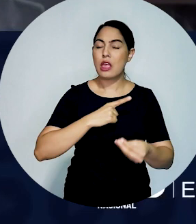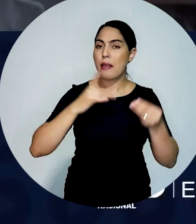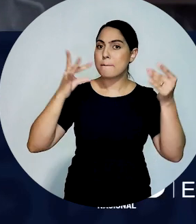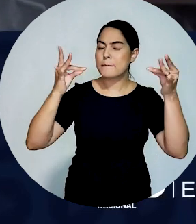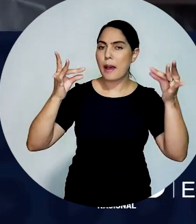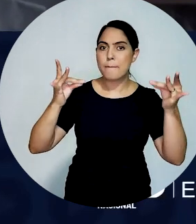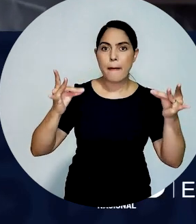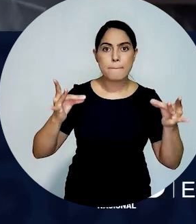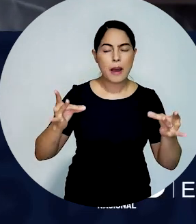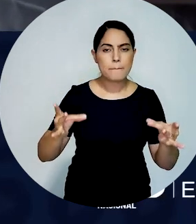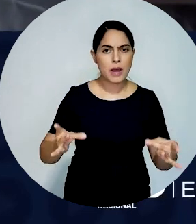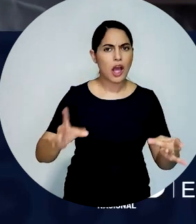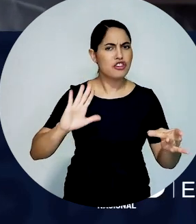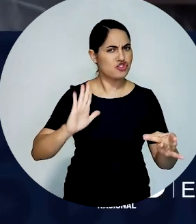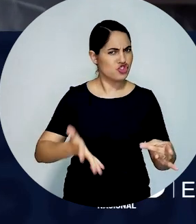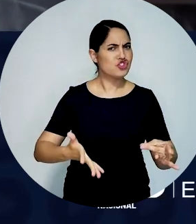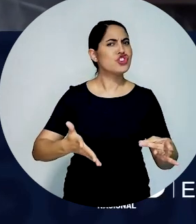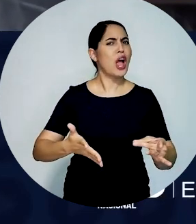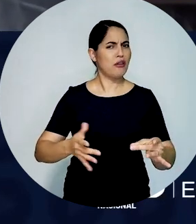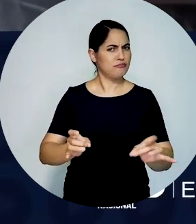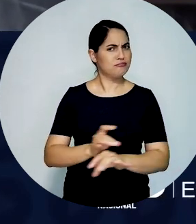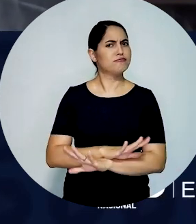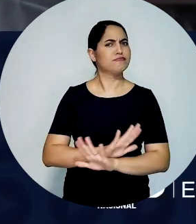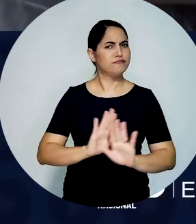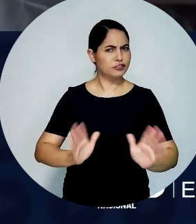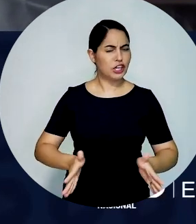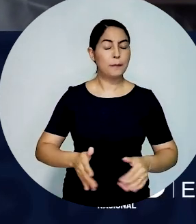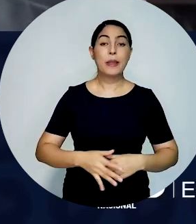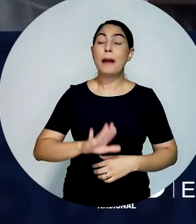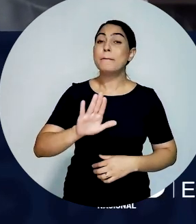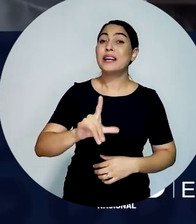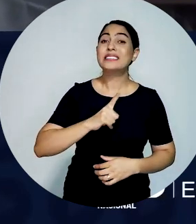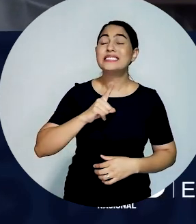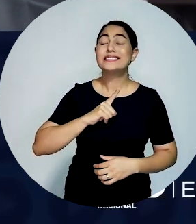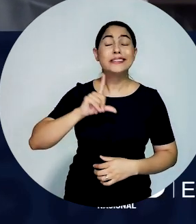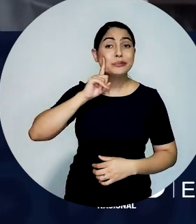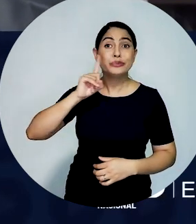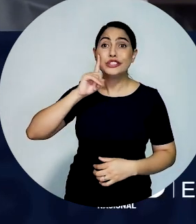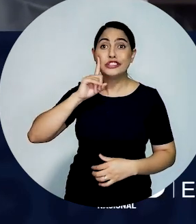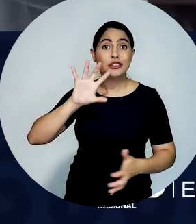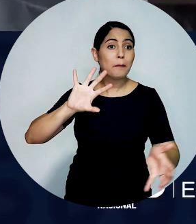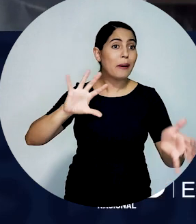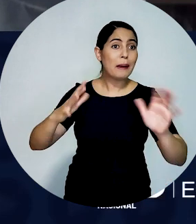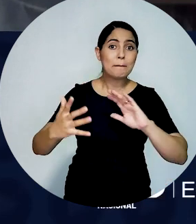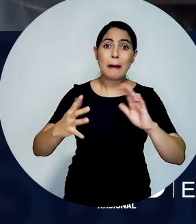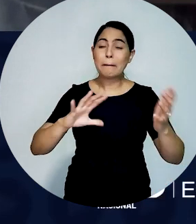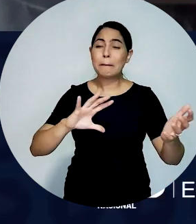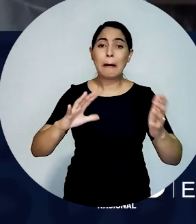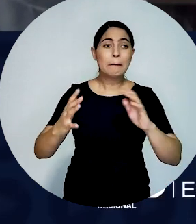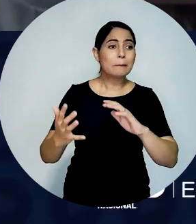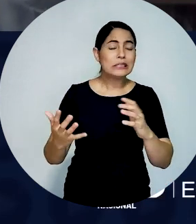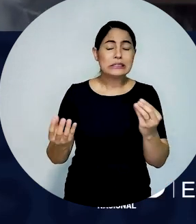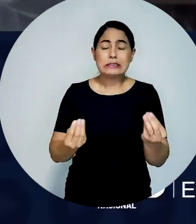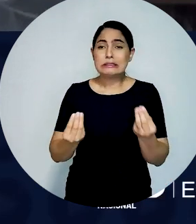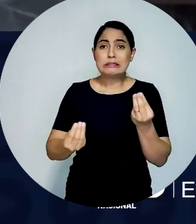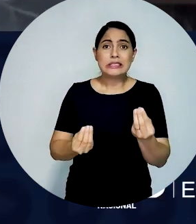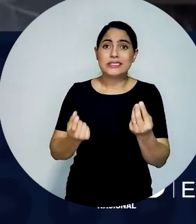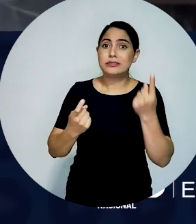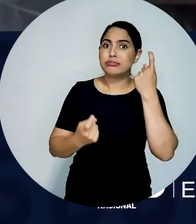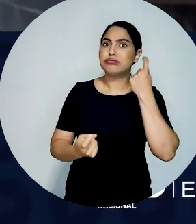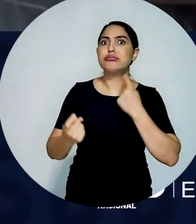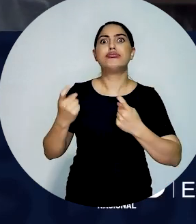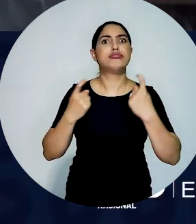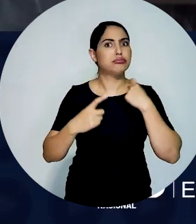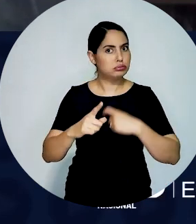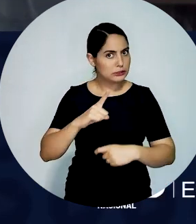imagina, né, que é uma situação tá ali, tá tudo escritinho, porém, né, a gente sabe que no dia a dia a gente vê situações